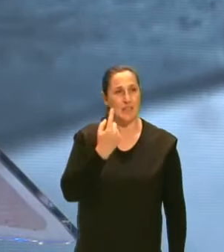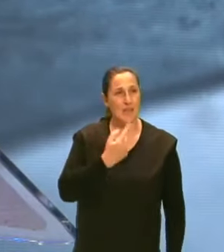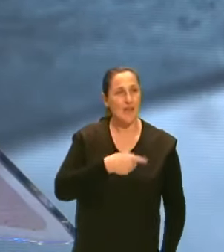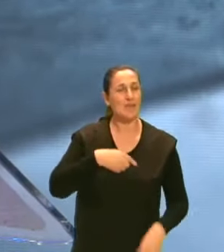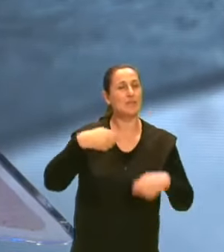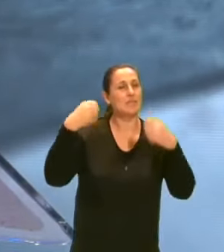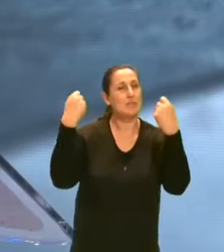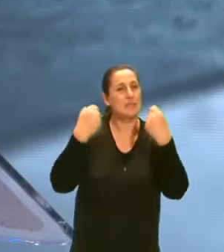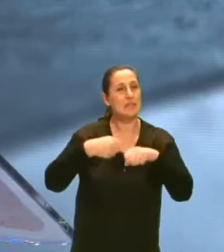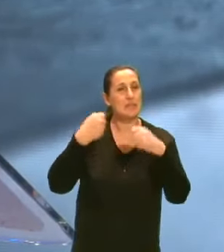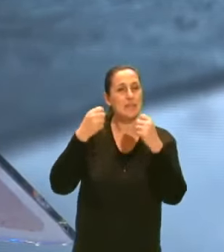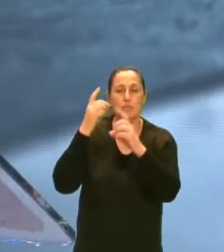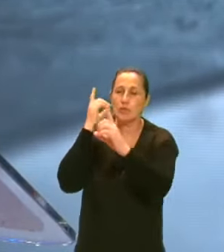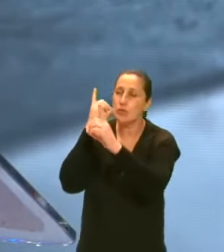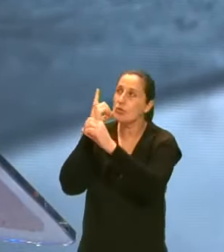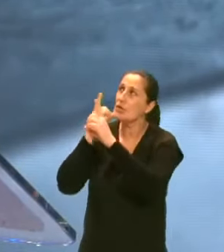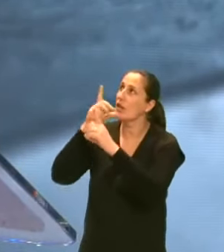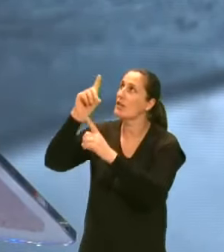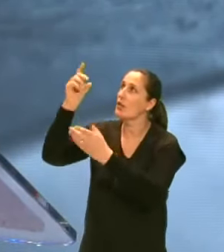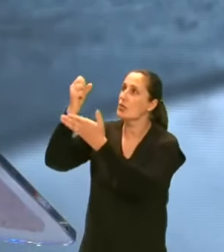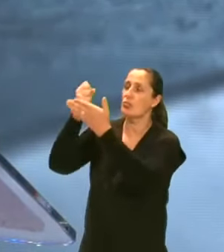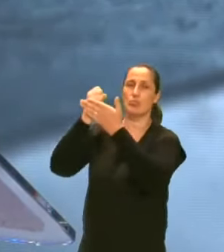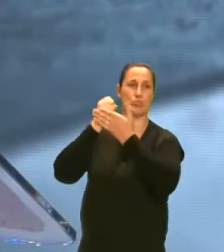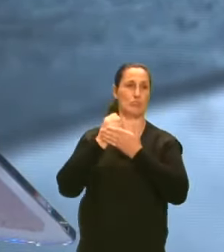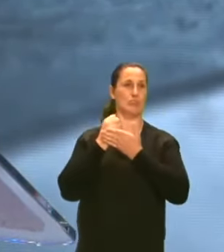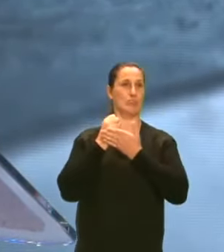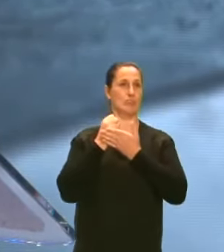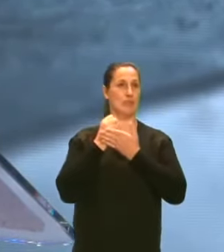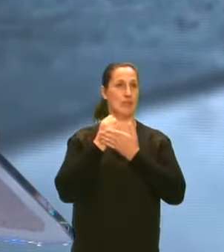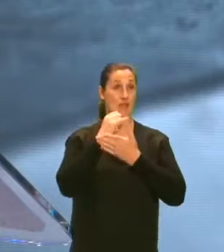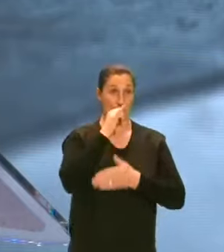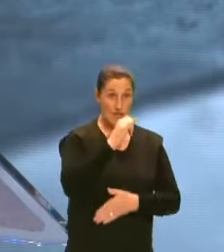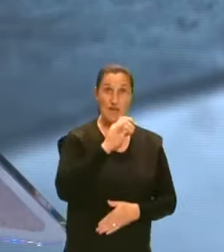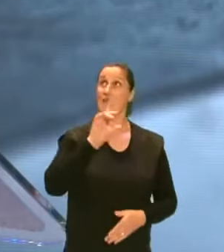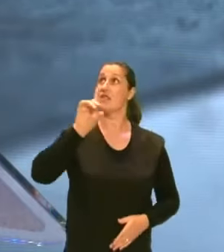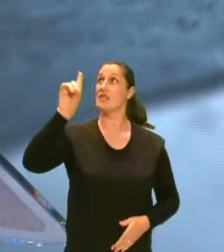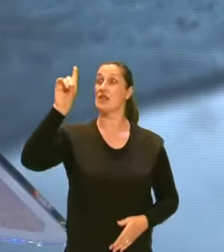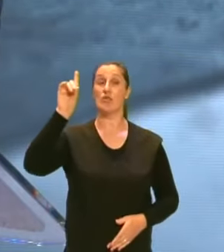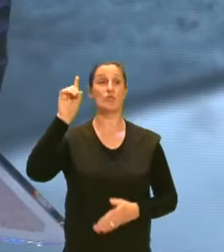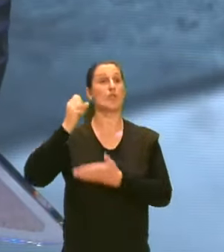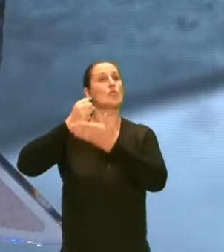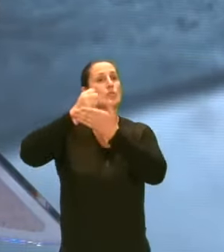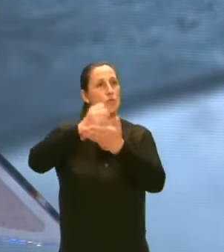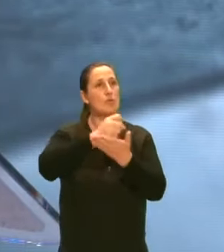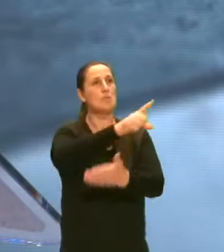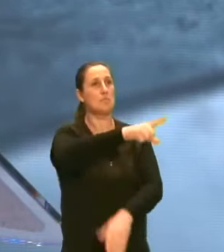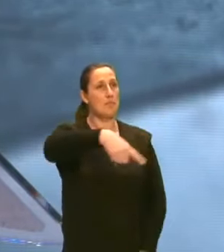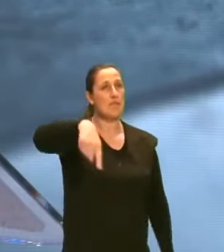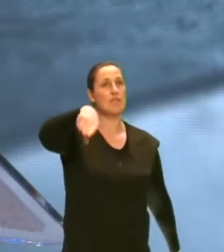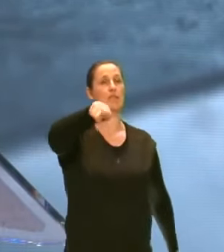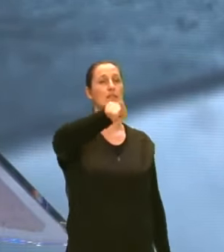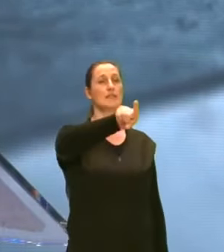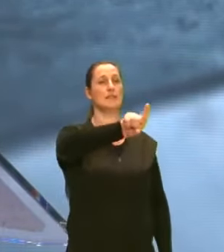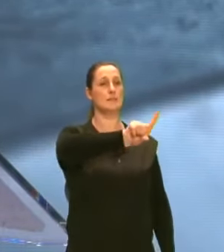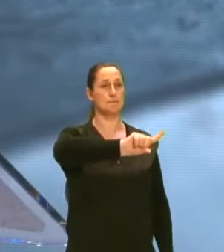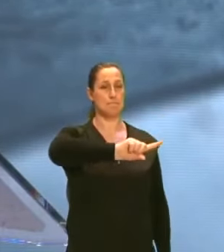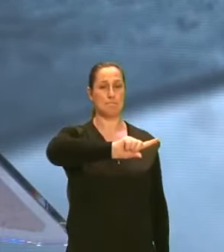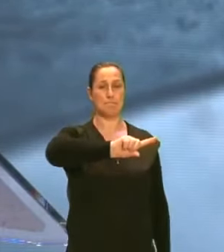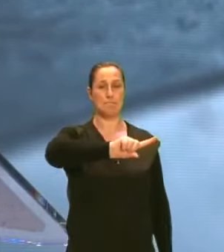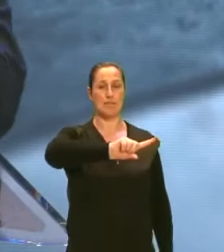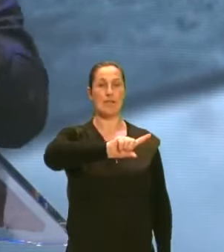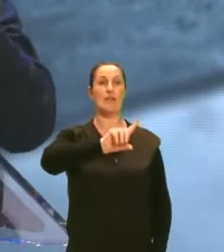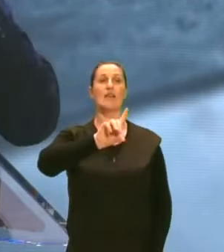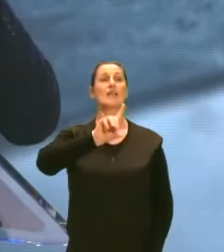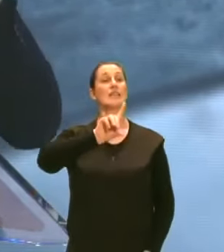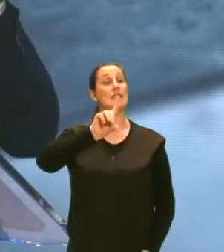que Deus te trouxe nessa noite porque Ele tem um socorro para você. Deus tem socorro para aqueles que estão olhando para os montes